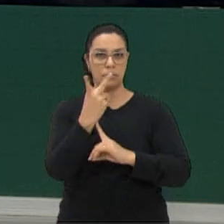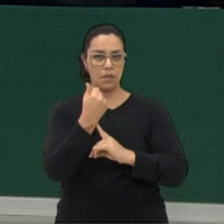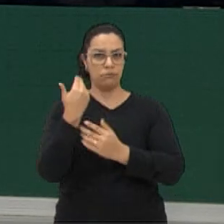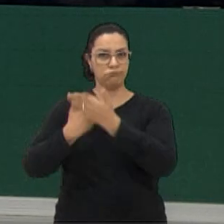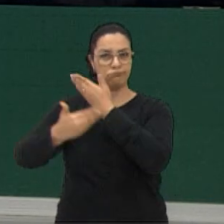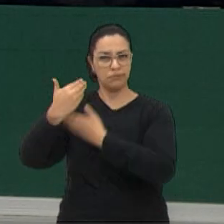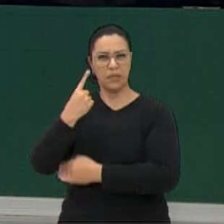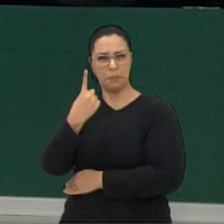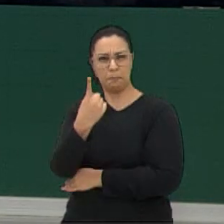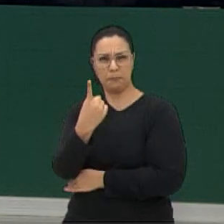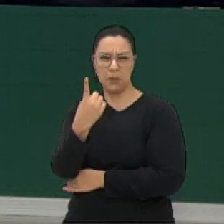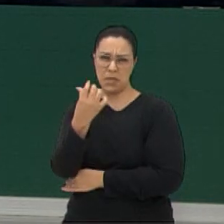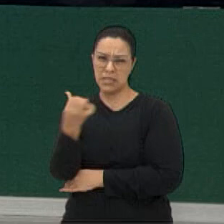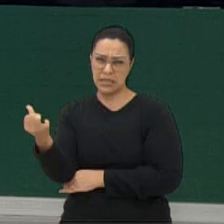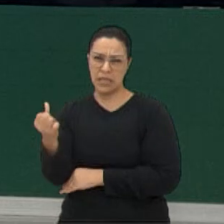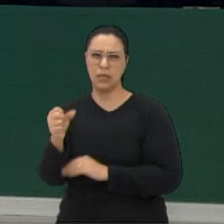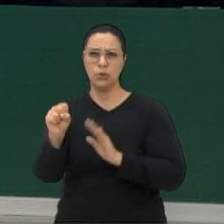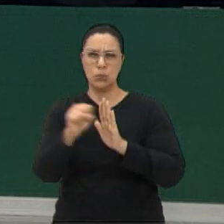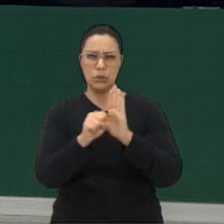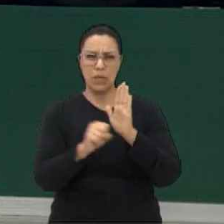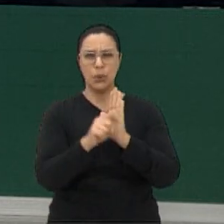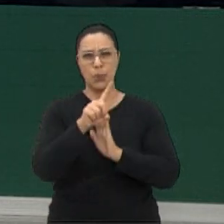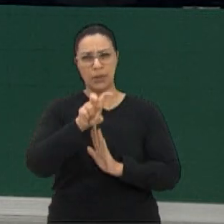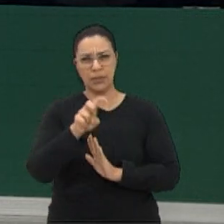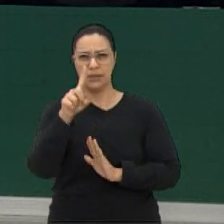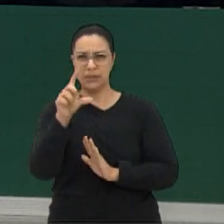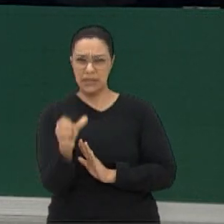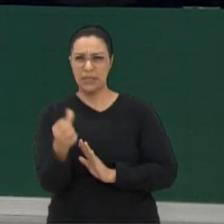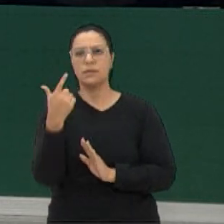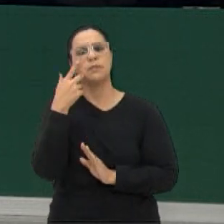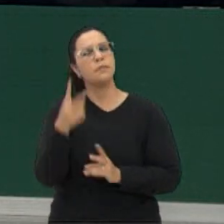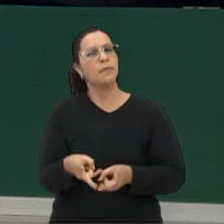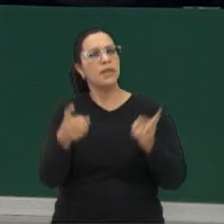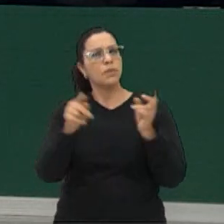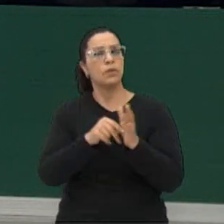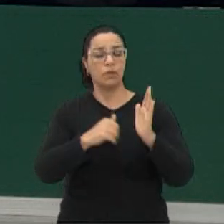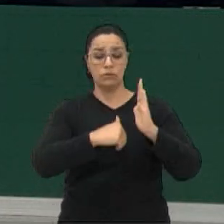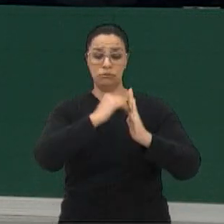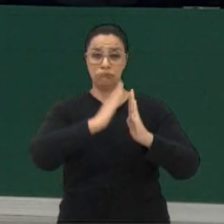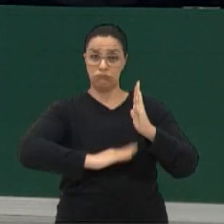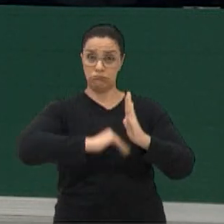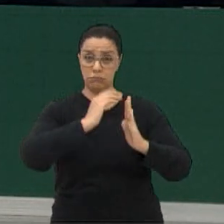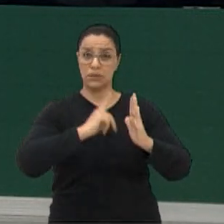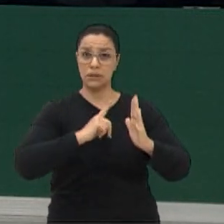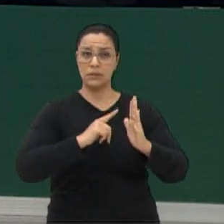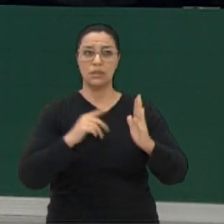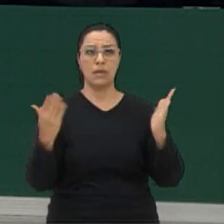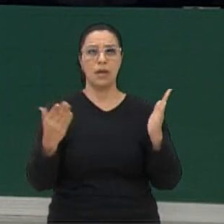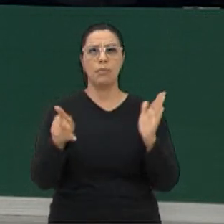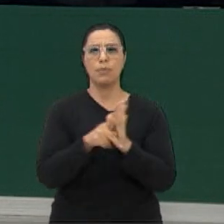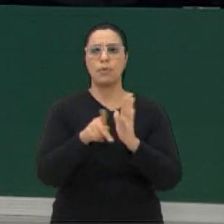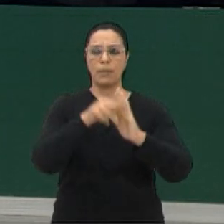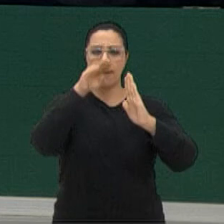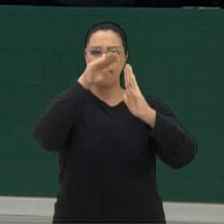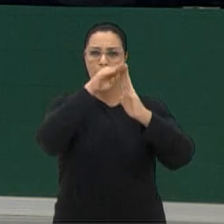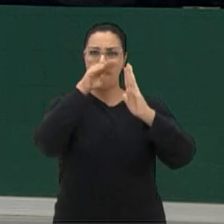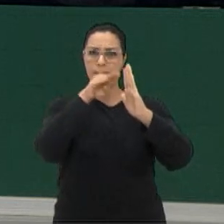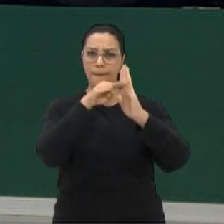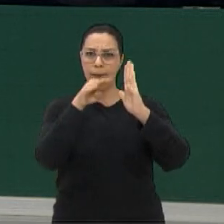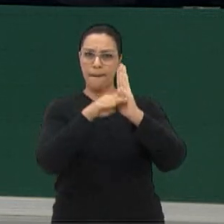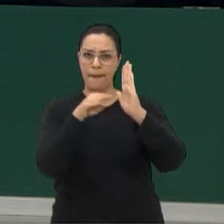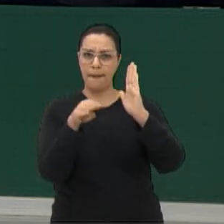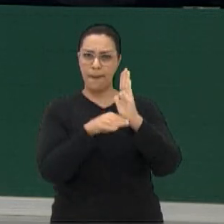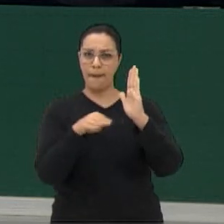em 1600, século XV, XVI, eles observavam que as pinturas, elas eram categorizadas,